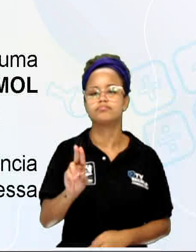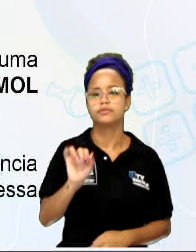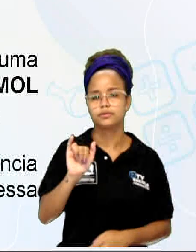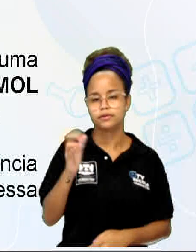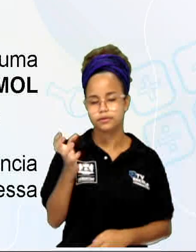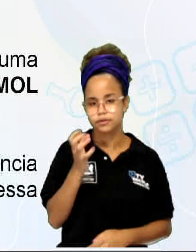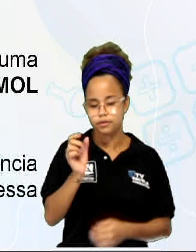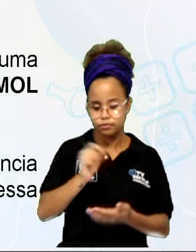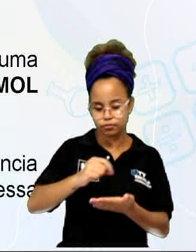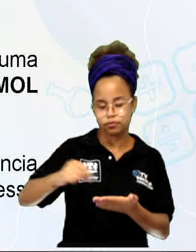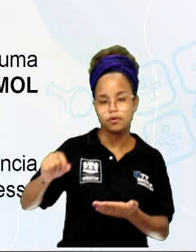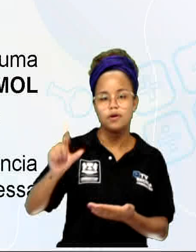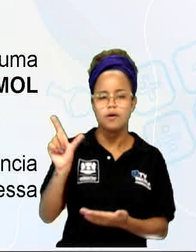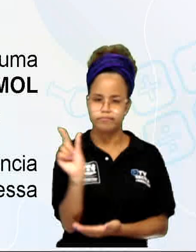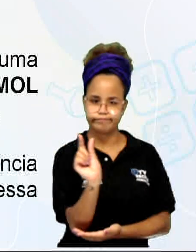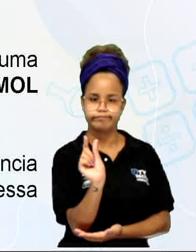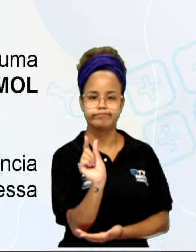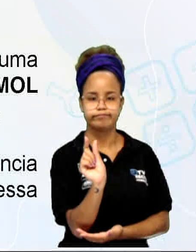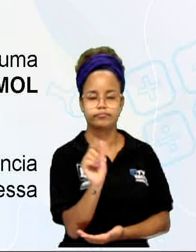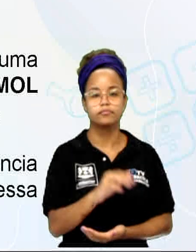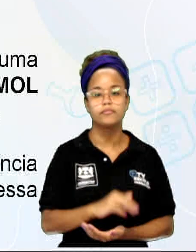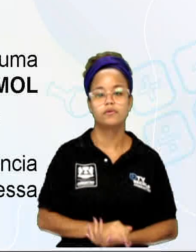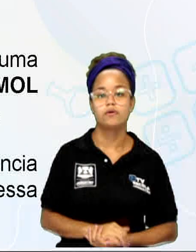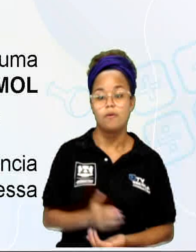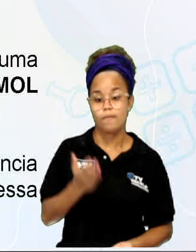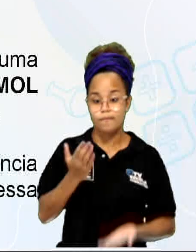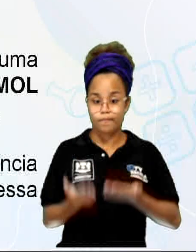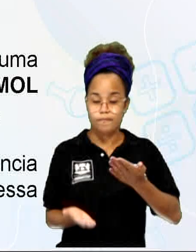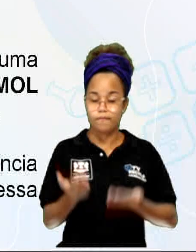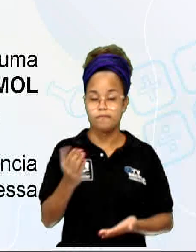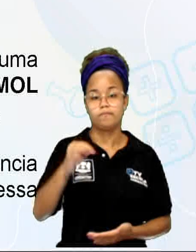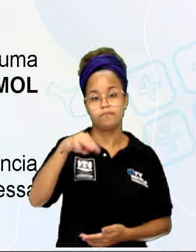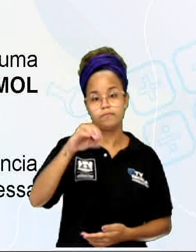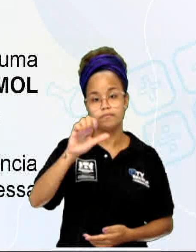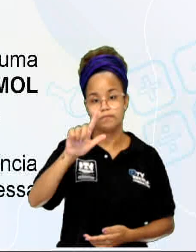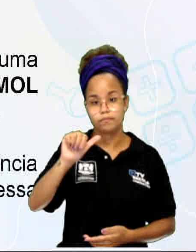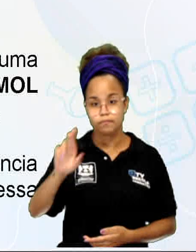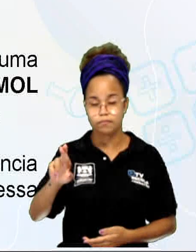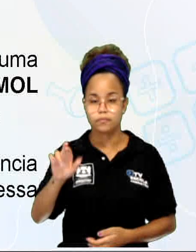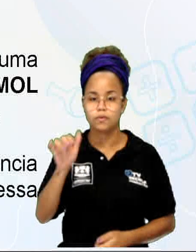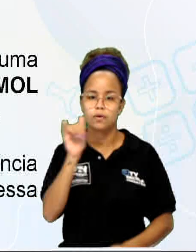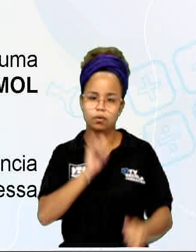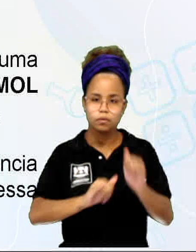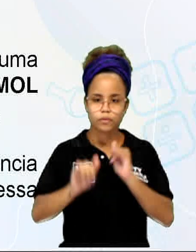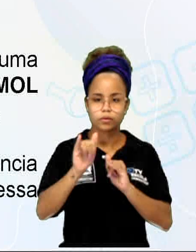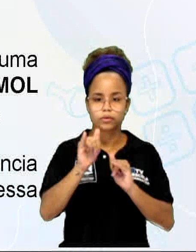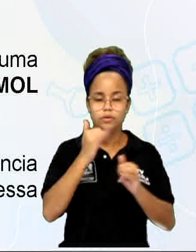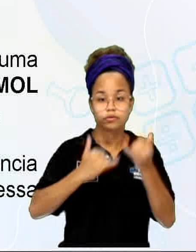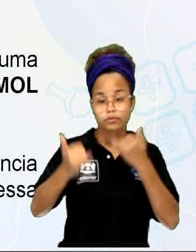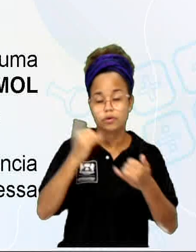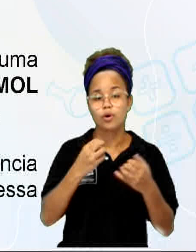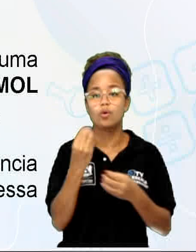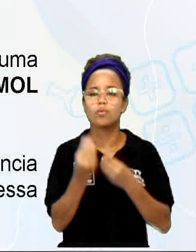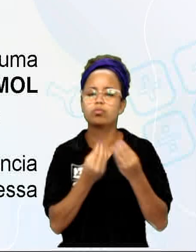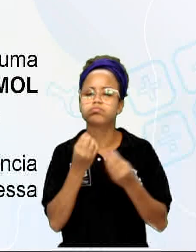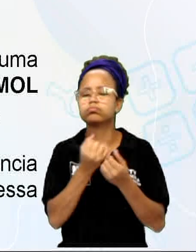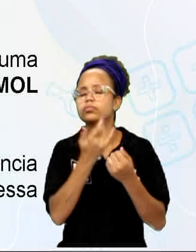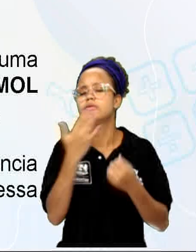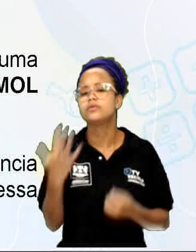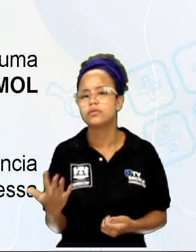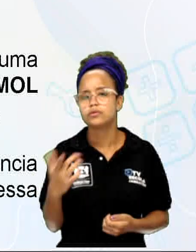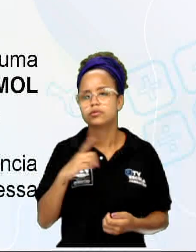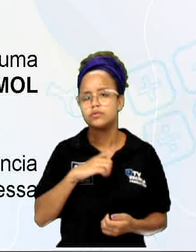aí. Já a massa molar nos informa quantos gramas de uma determinada substância